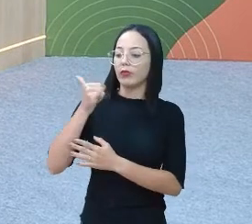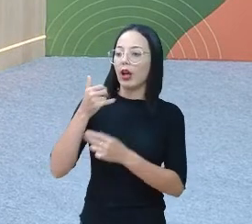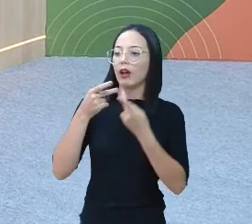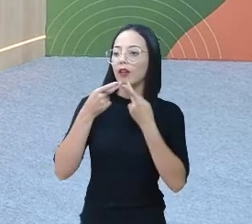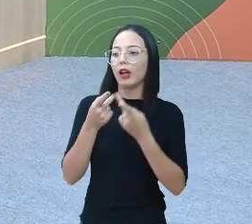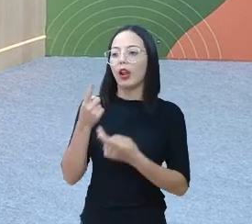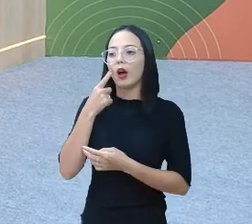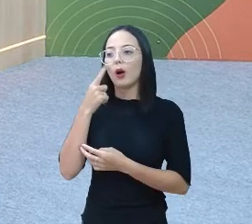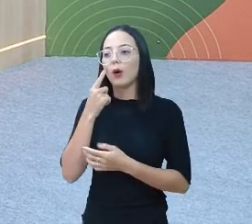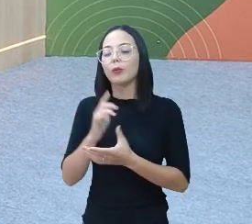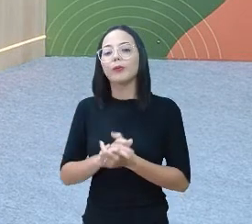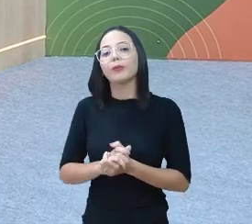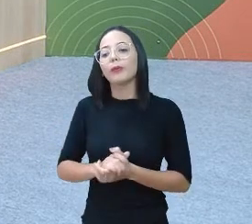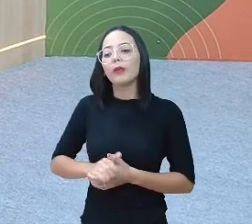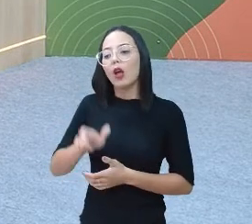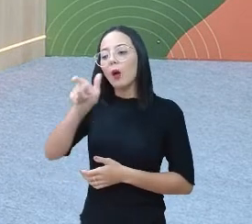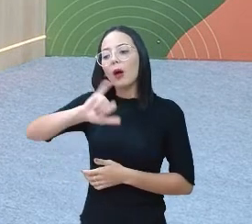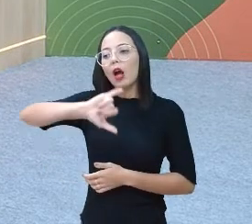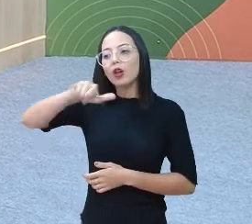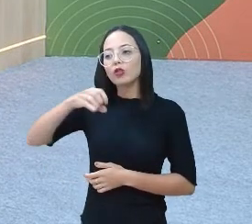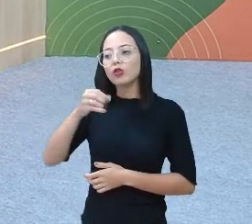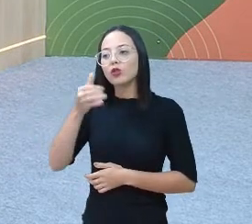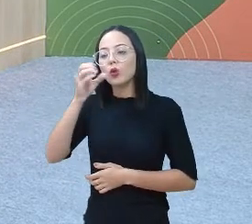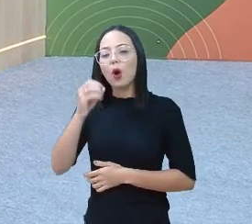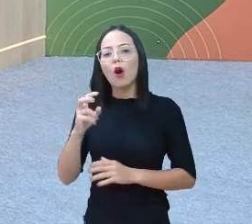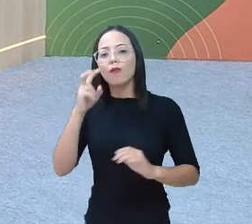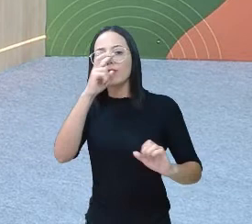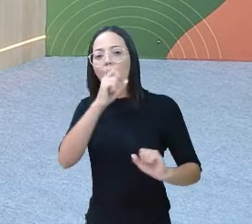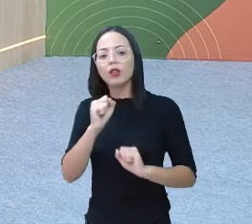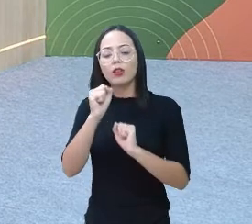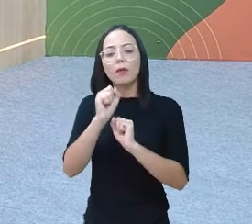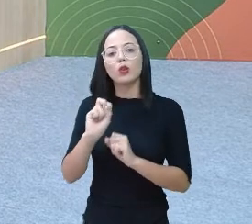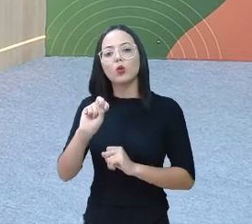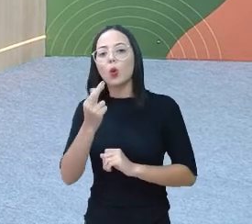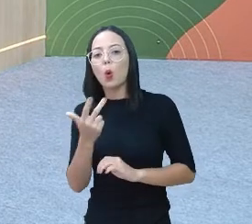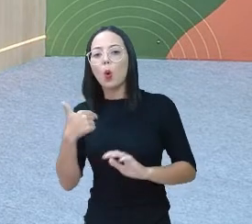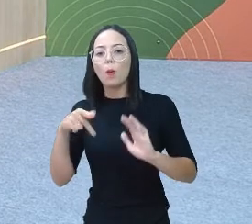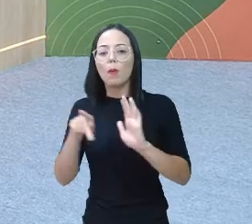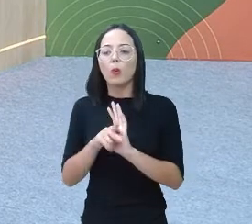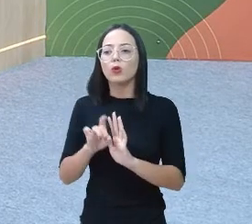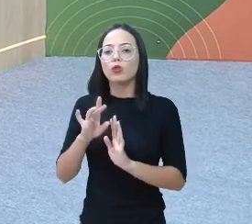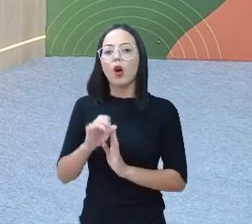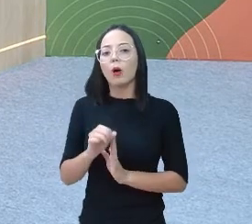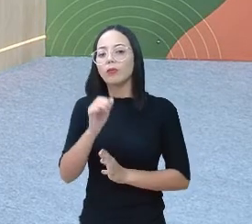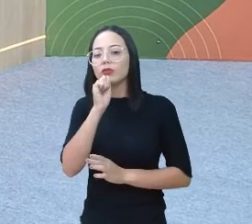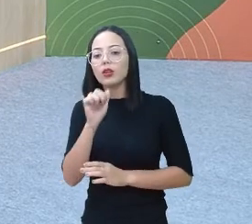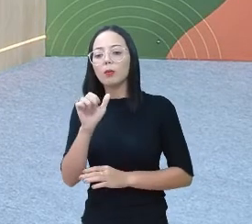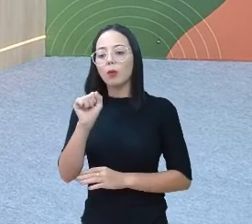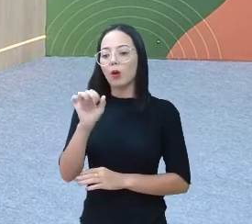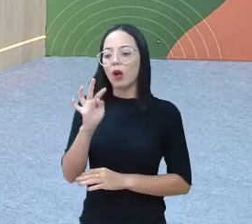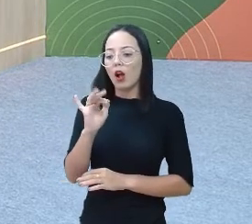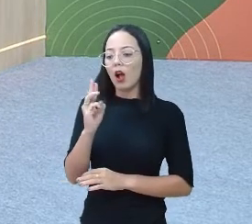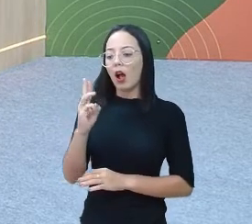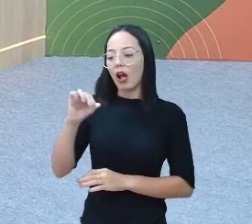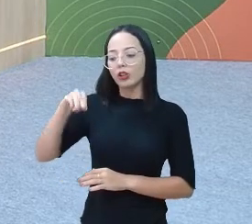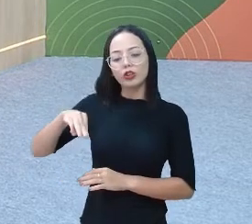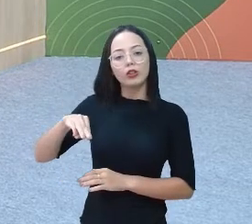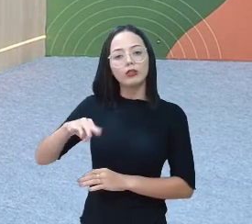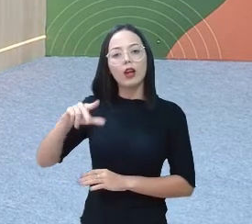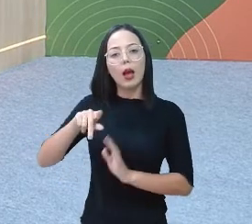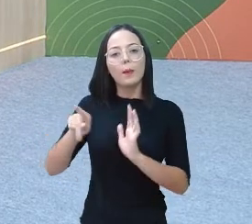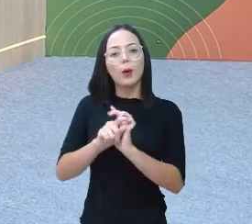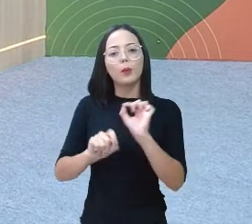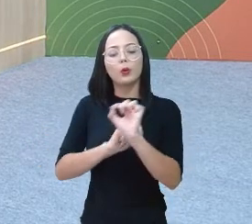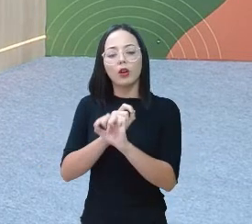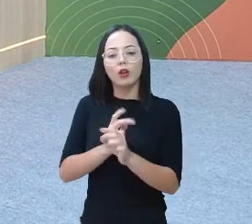ó, João espirrou fortemente. Ou eu posso dizer só atim. Esse fenômeno da onomatopeia é muito